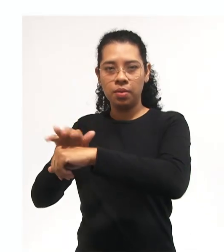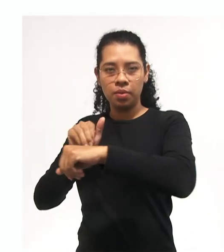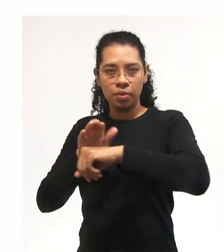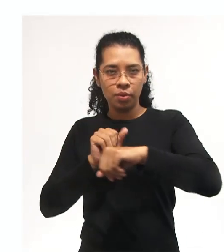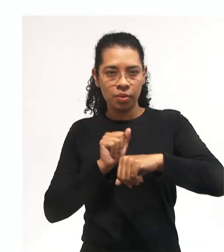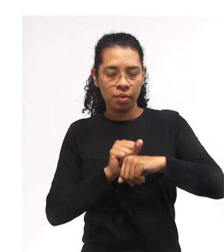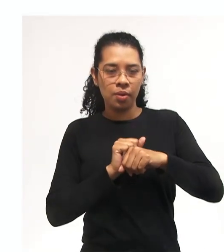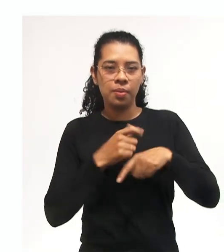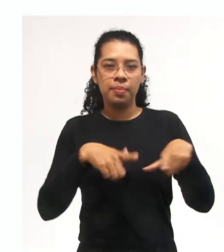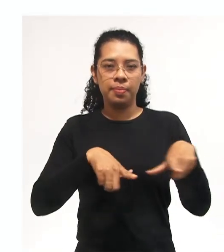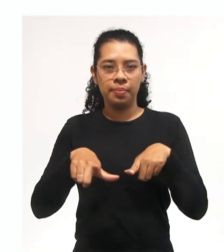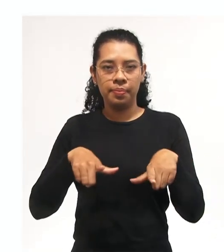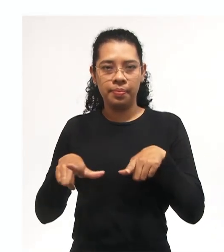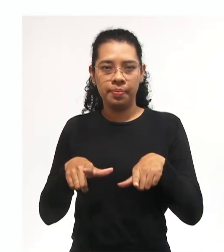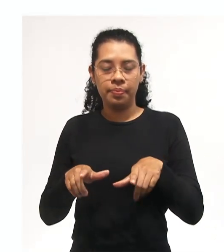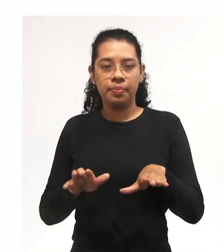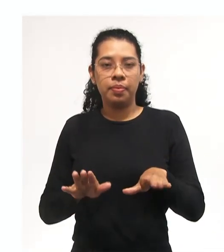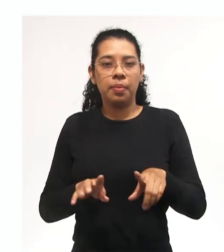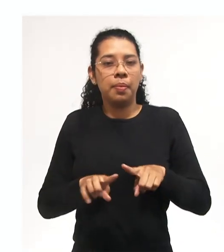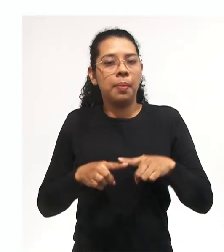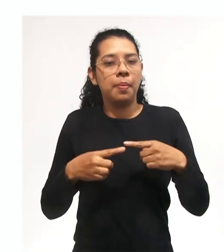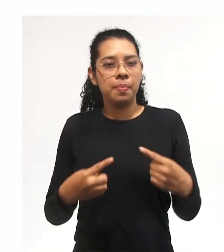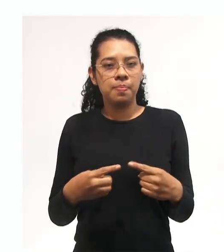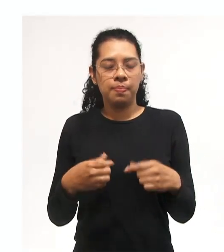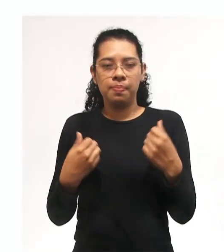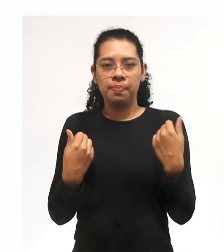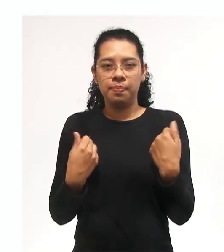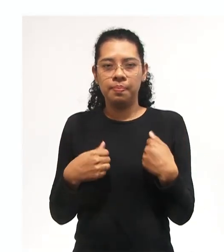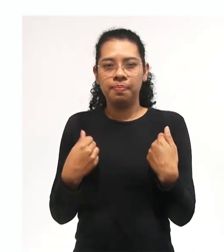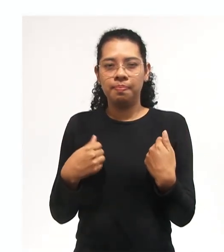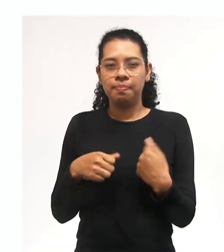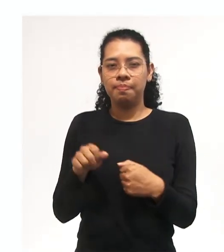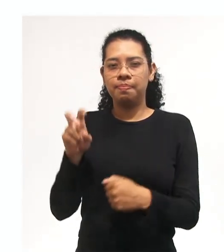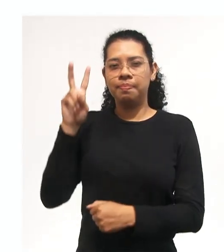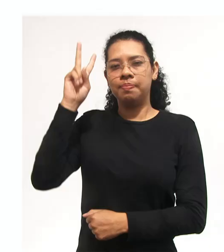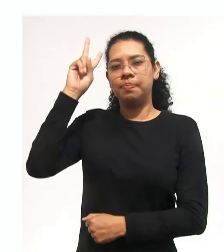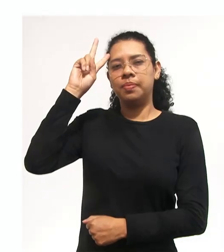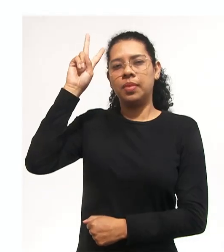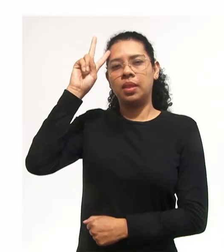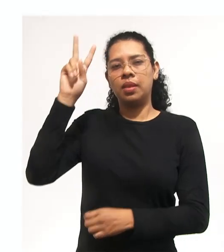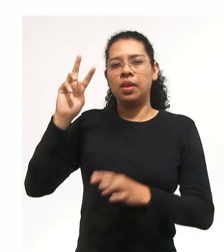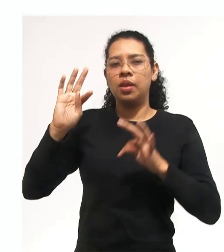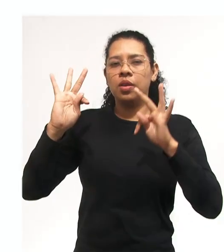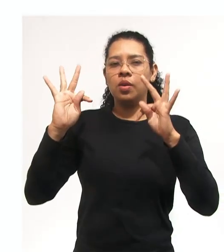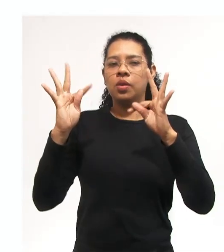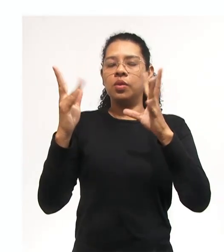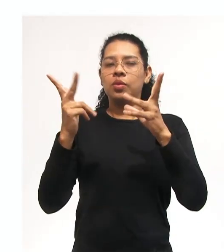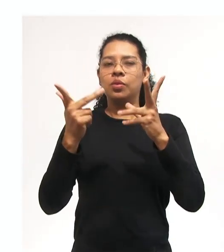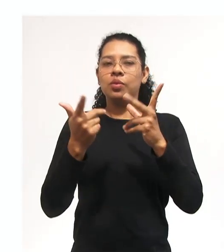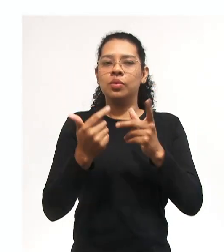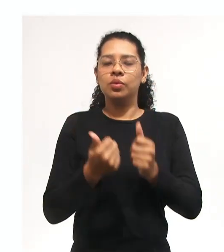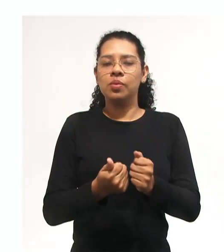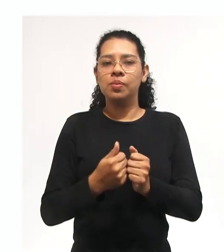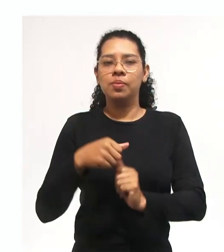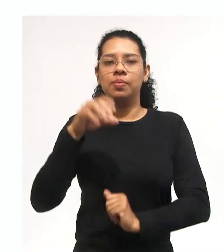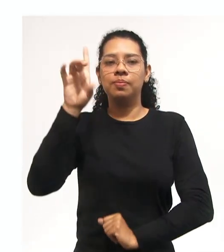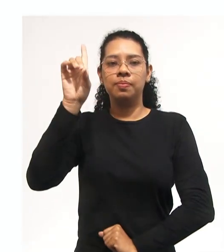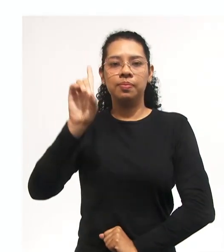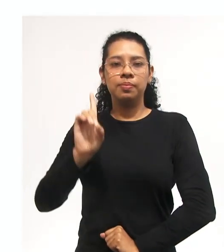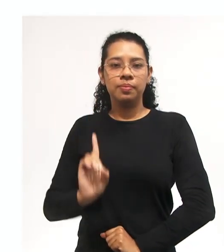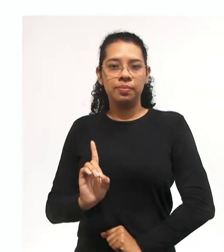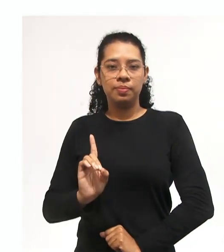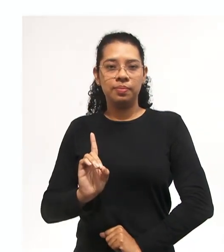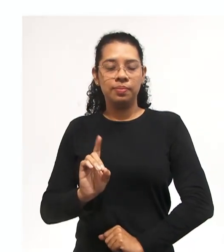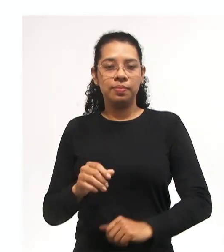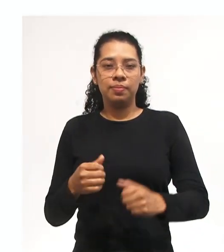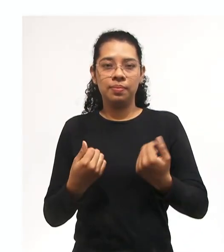é que a gente saiba que os direitos e os benefícios, eles estão destinados aos servidores públicos